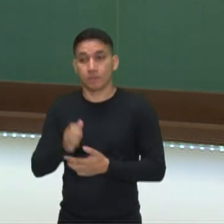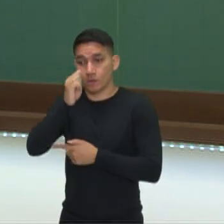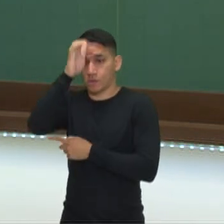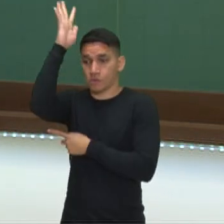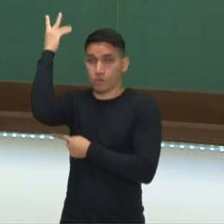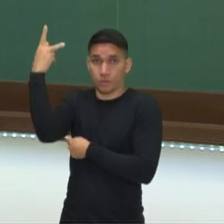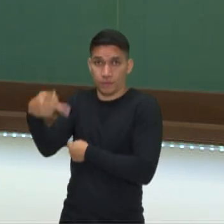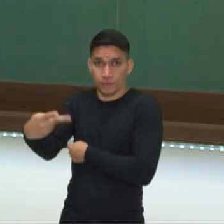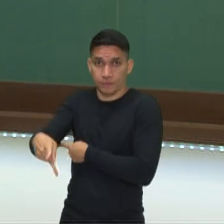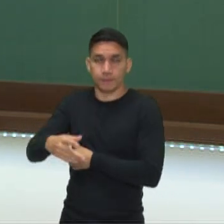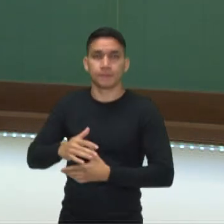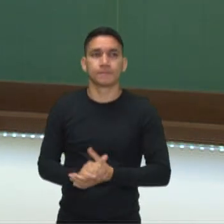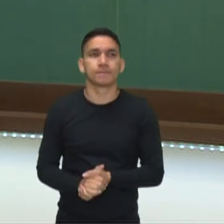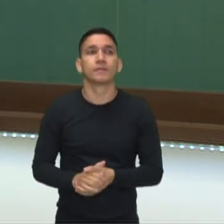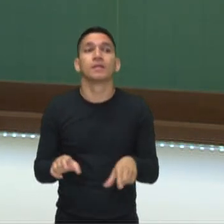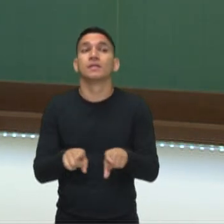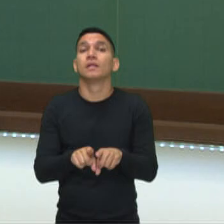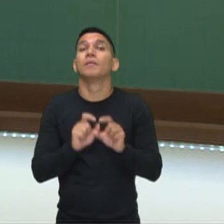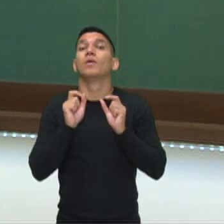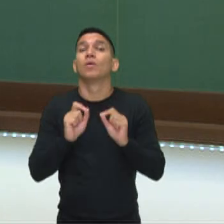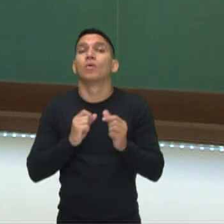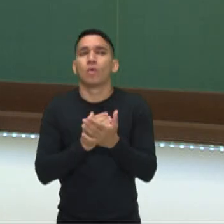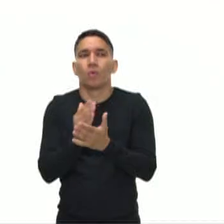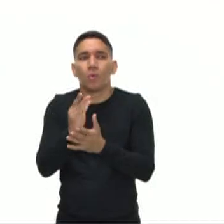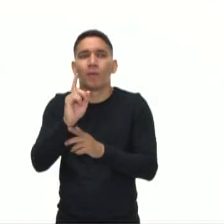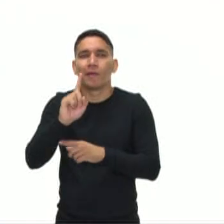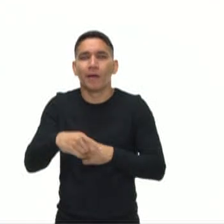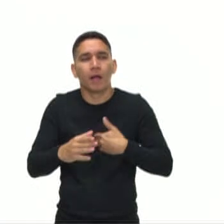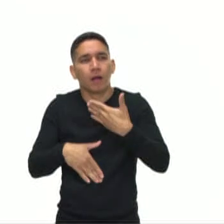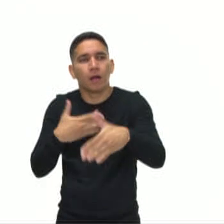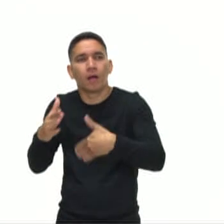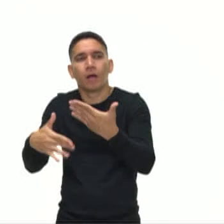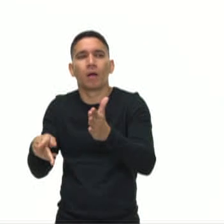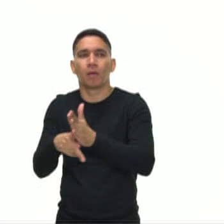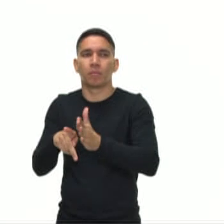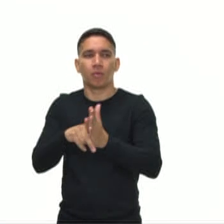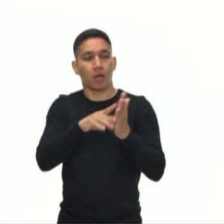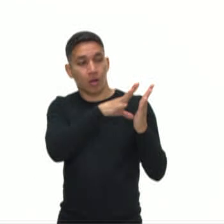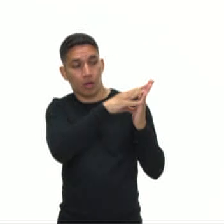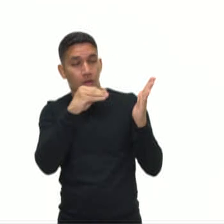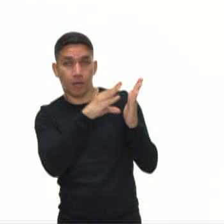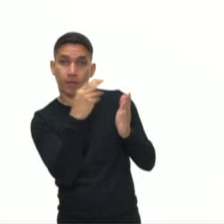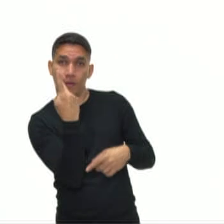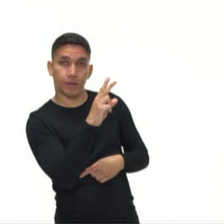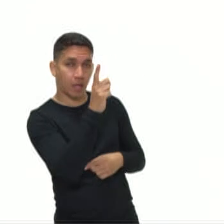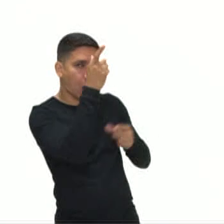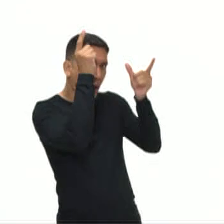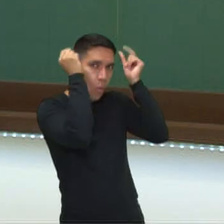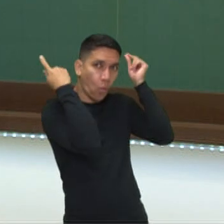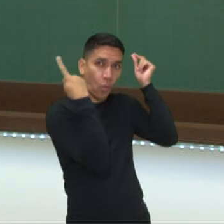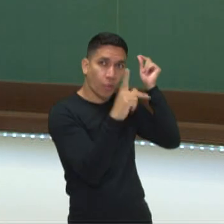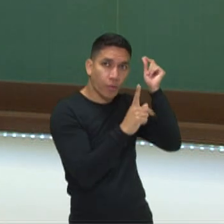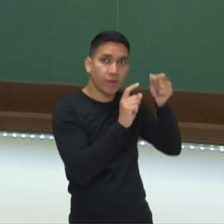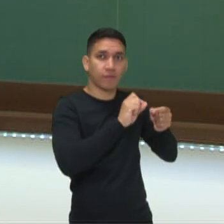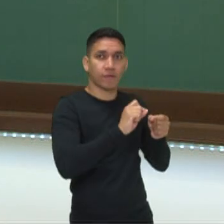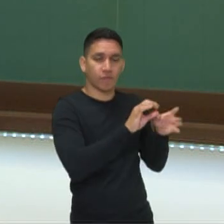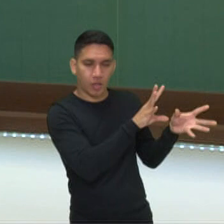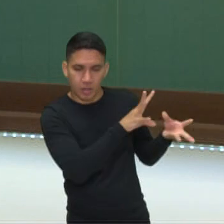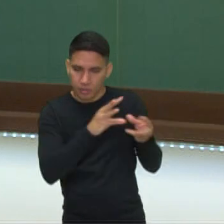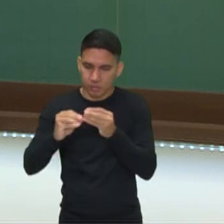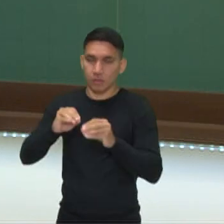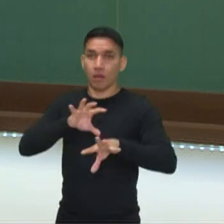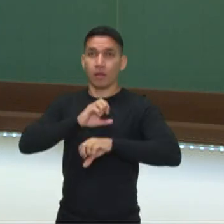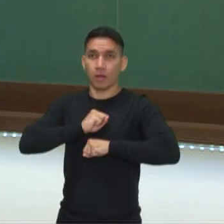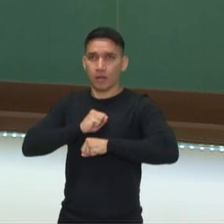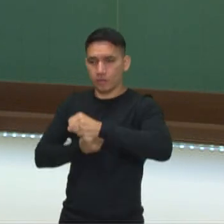romana agora nesse momento. E nós temos, eles começam a produzir sob inspiração grega, ou seja, eles pegam todo aquele bojo do grego, fazem a assimilação